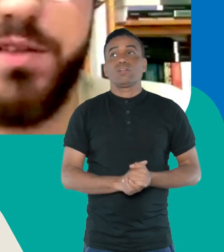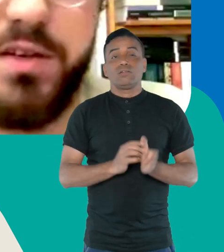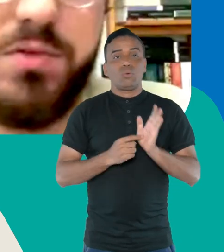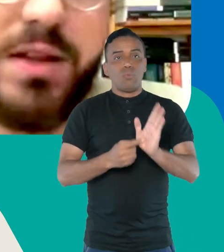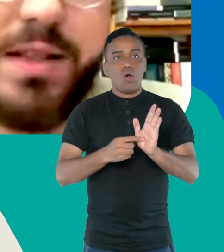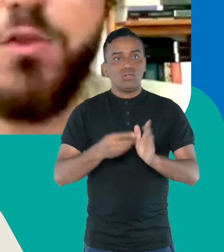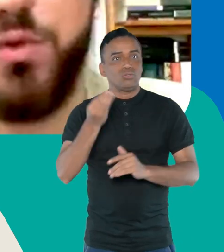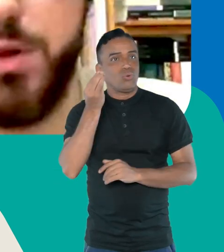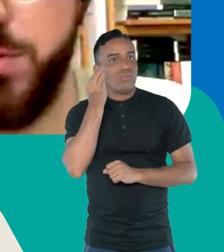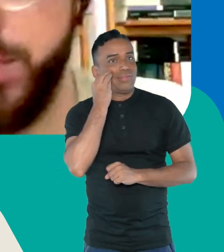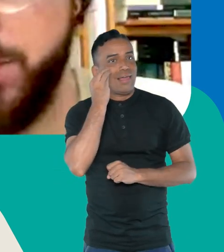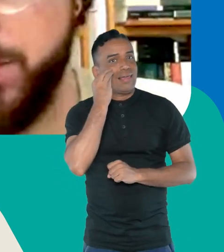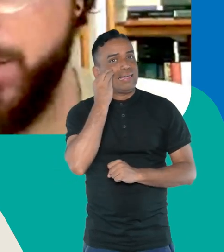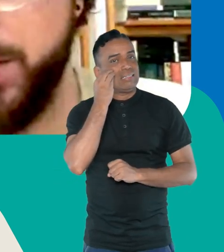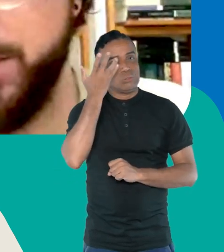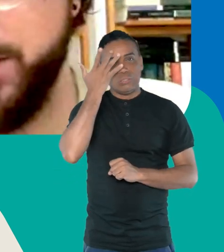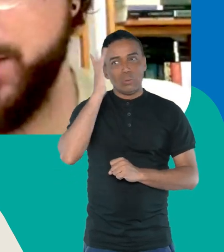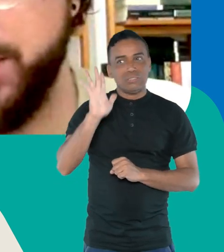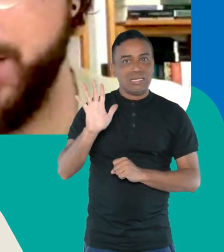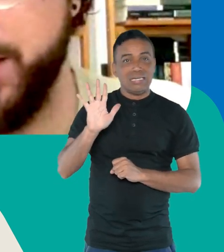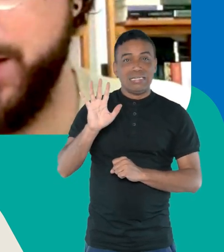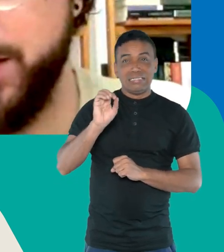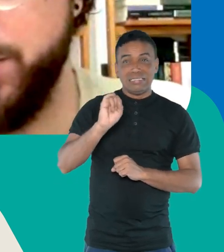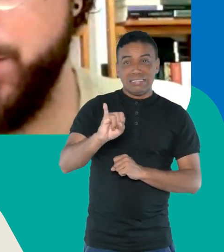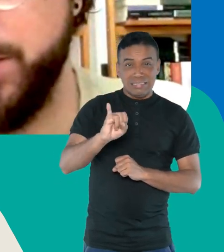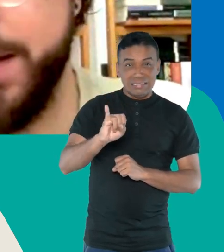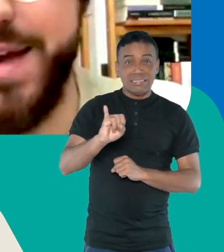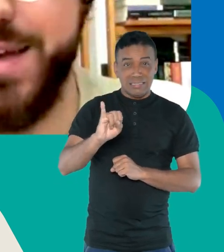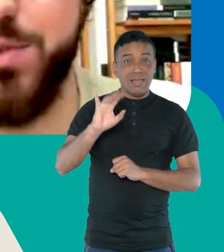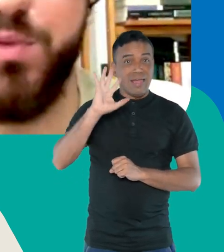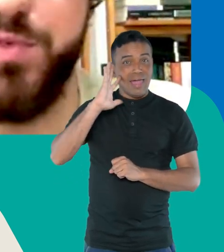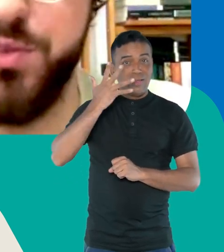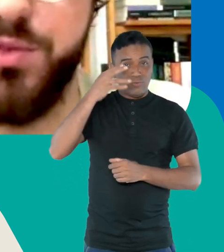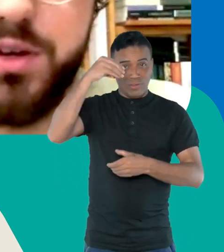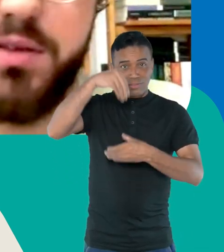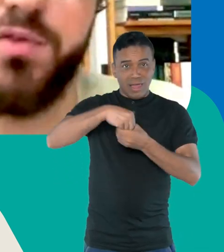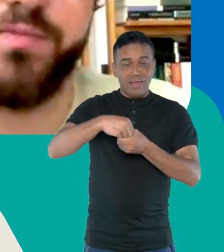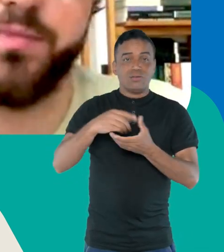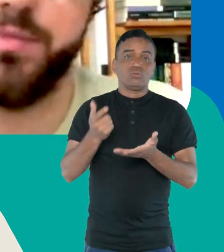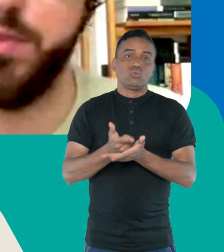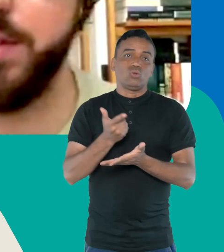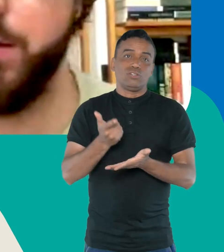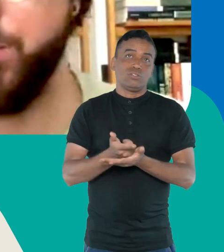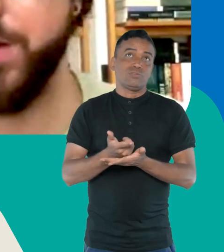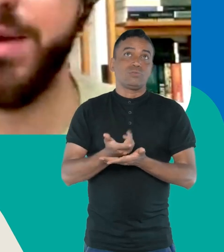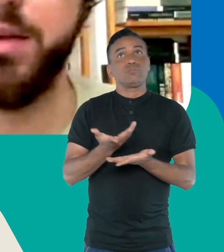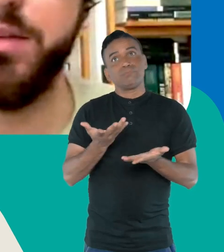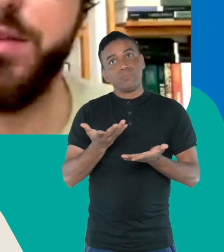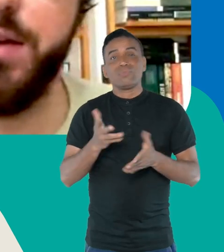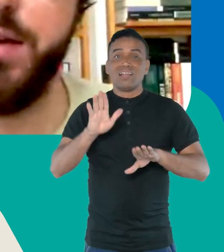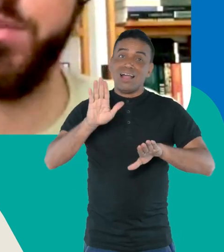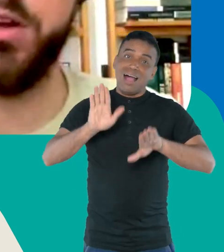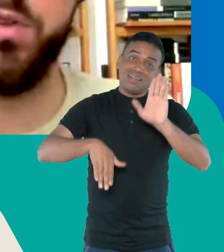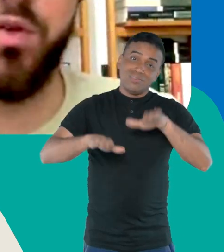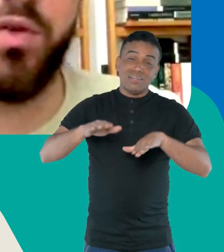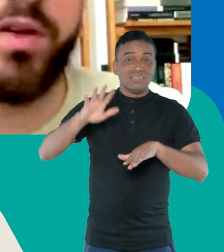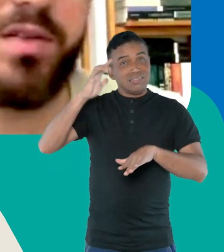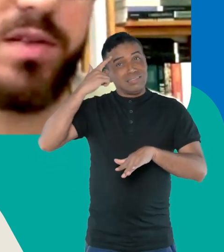Eu evidencio, né, tento pelo menos, não sei se isso é resolvido no livro, talvez gera